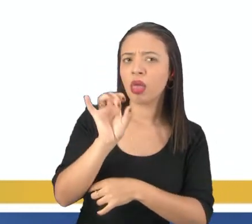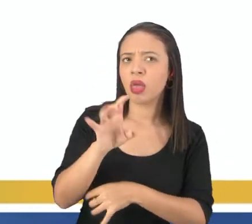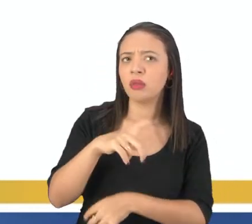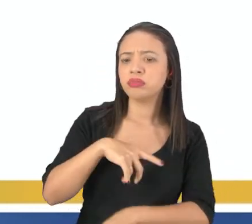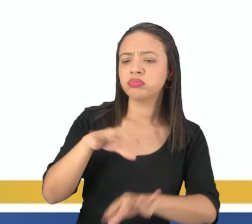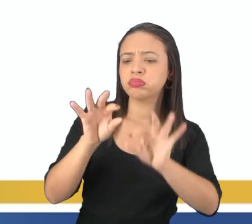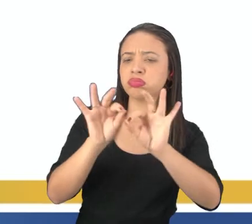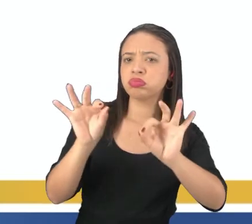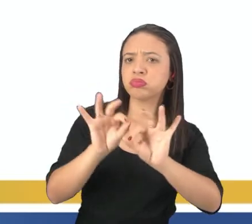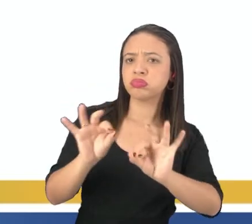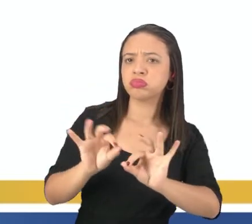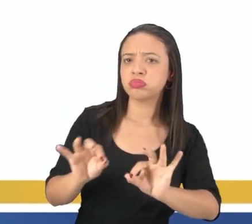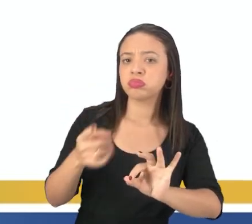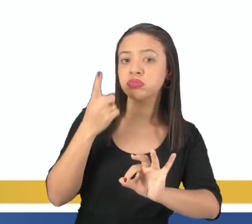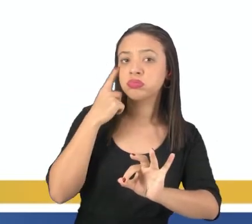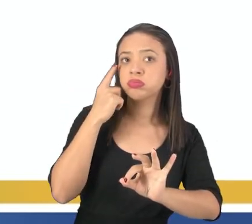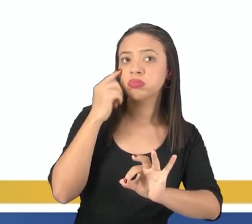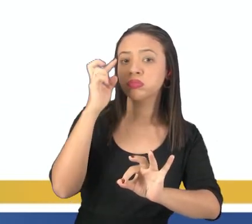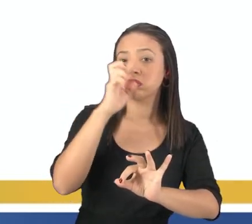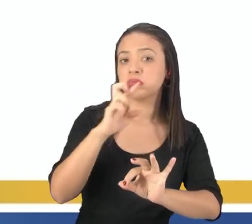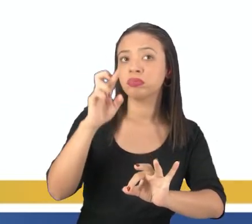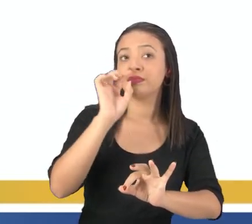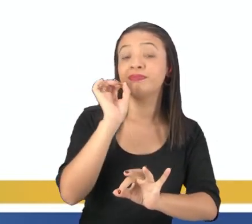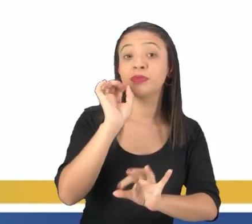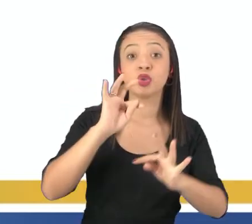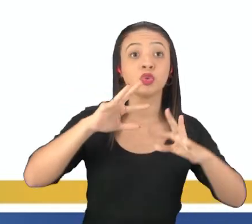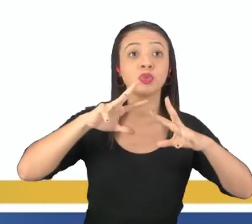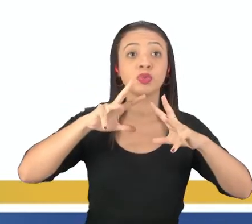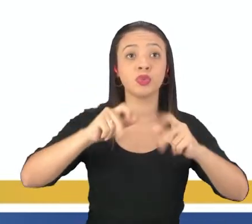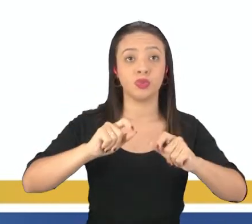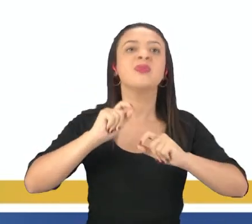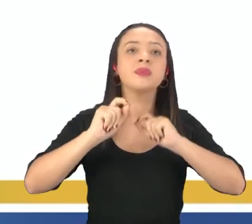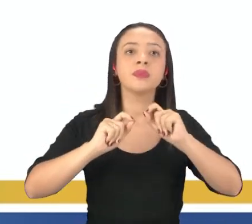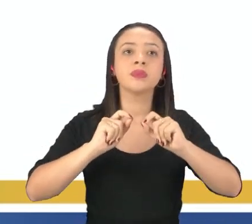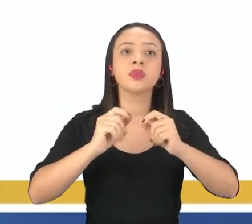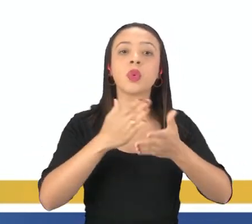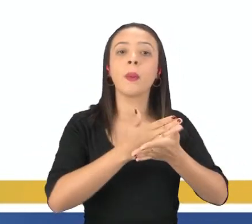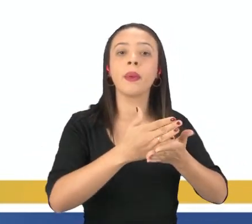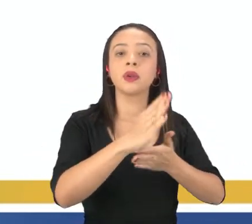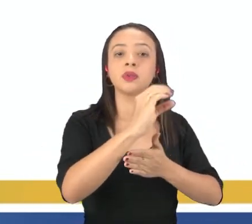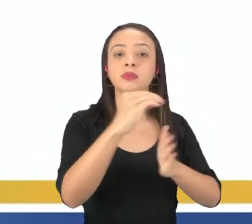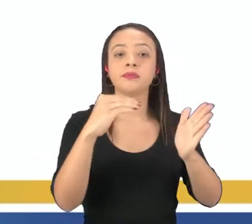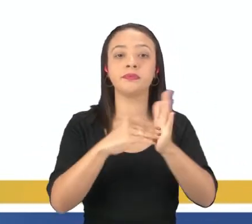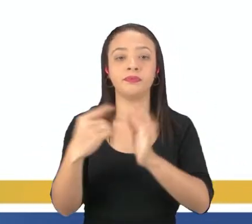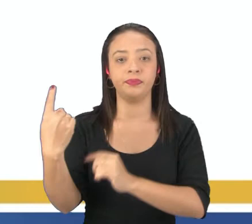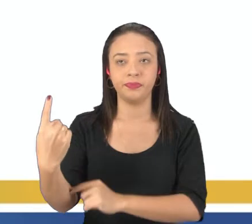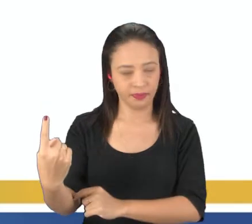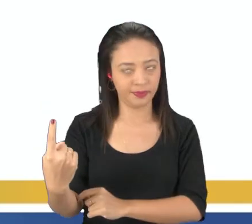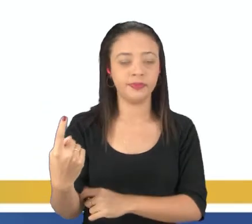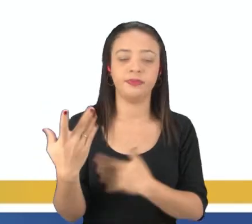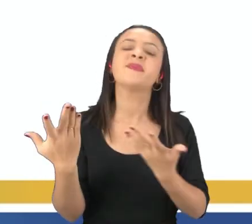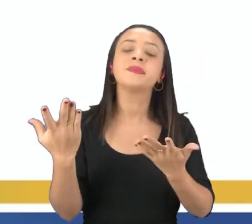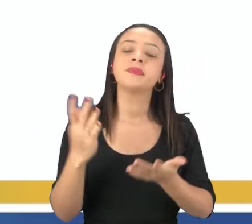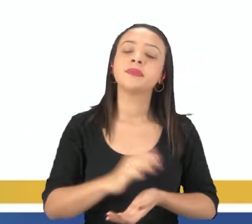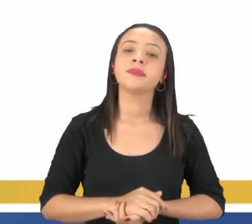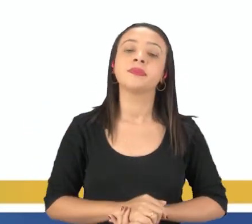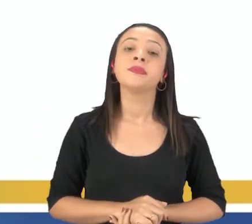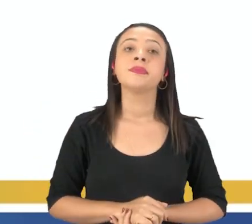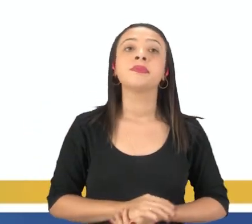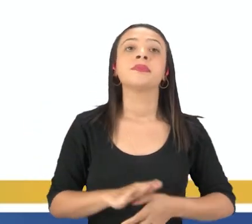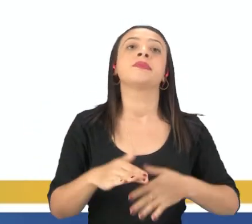dessas retas numéricas Observe que todas elas foram é do zero até um né